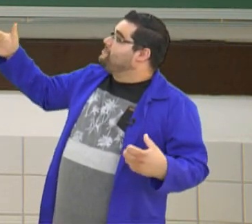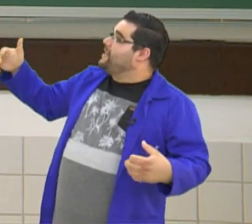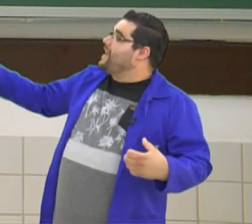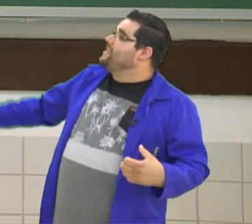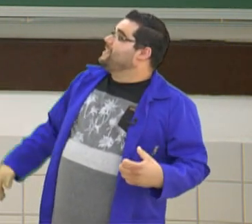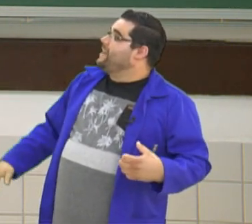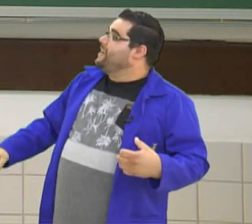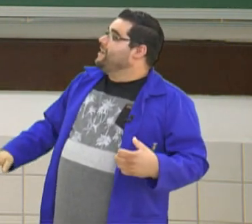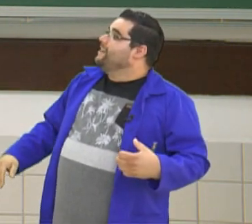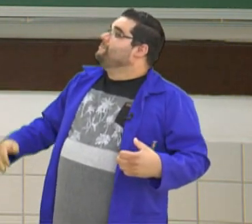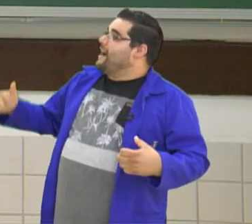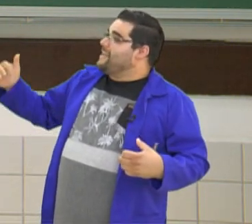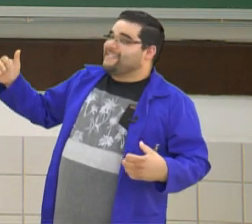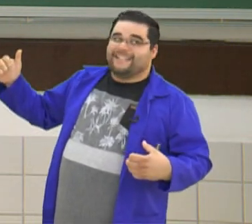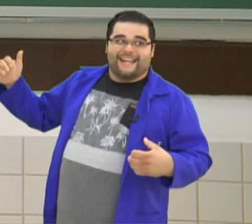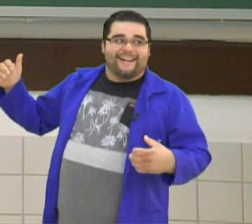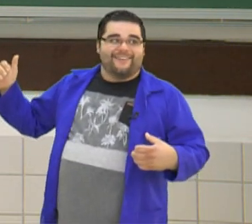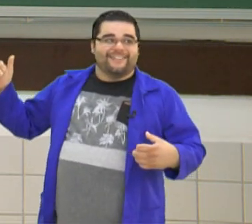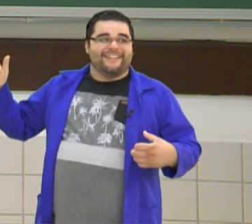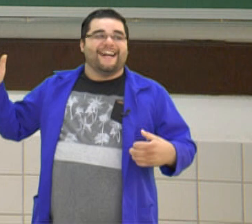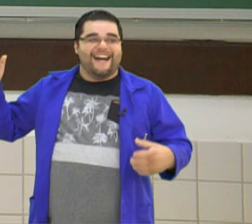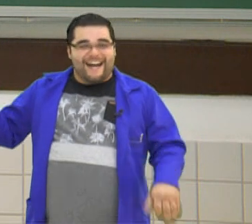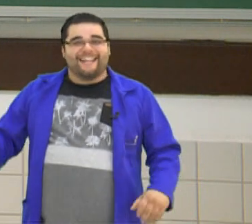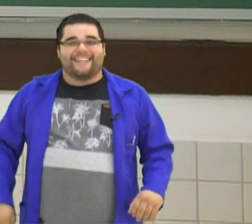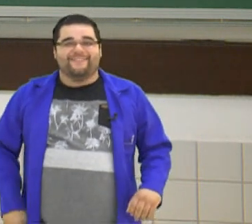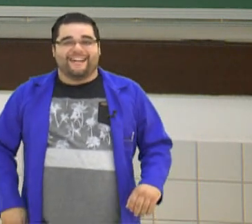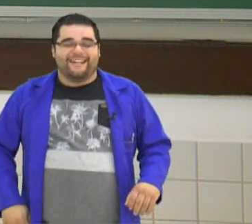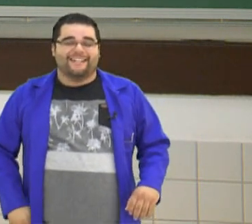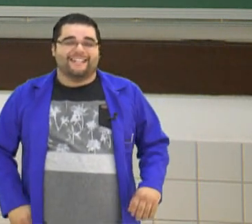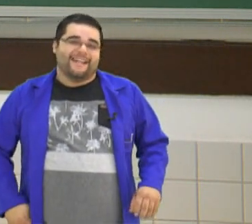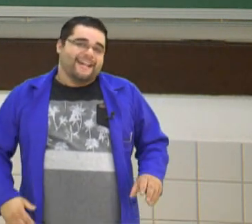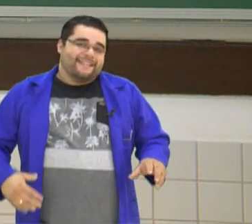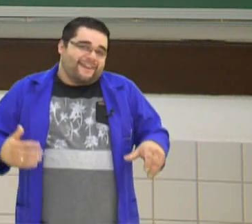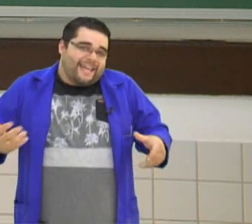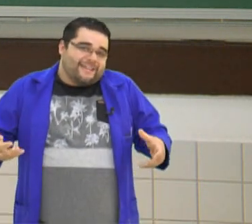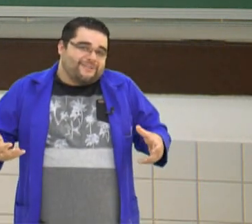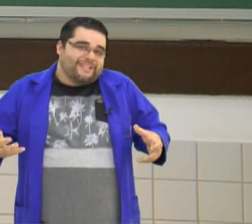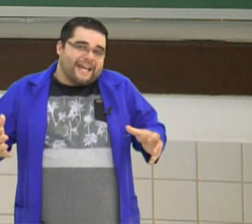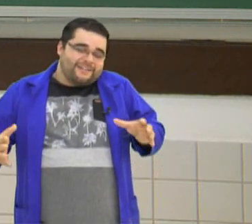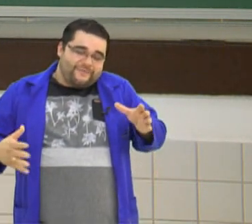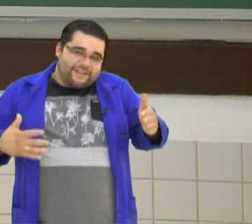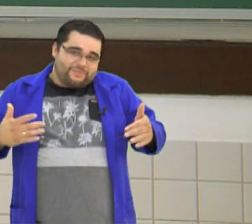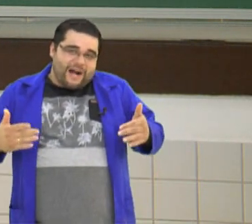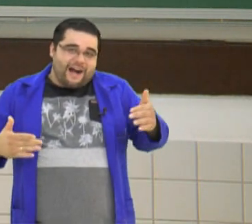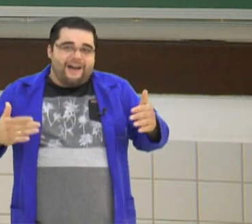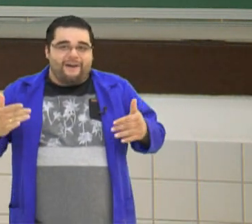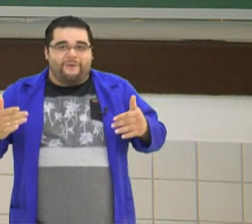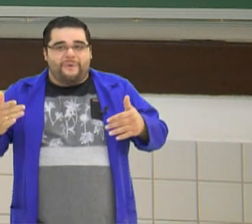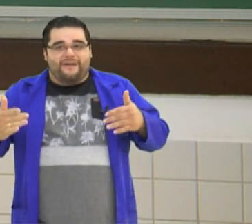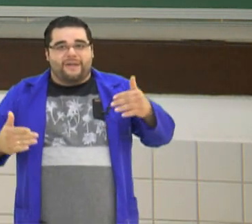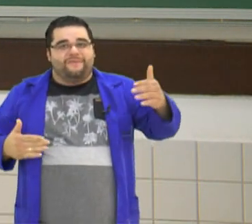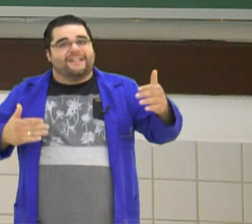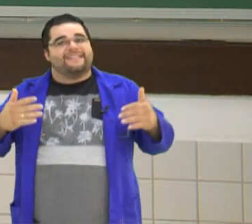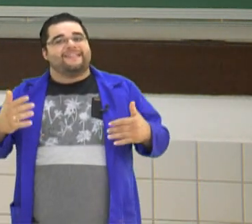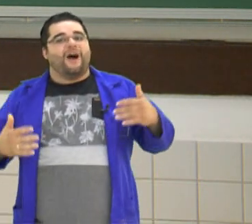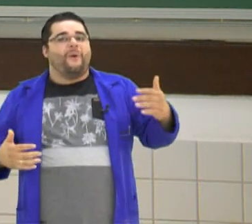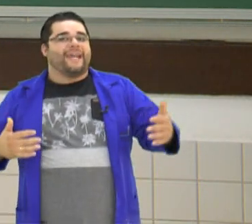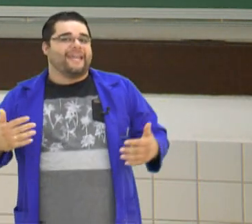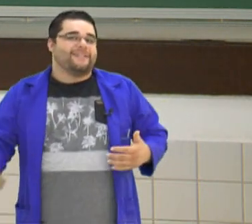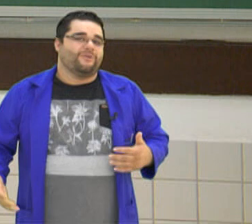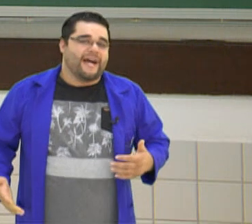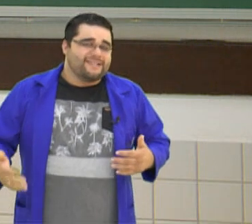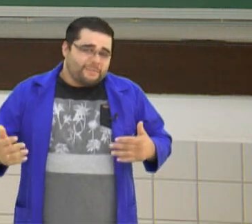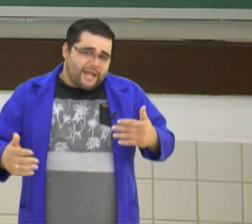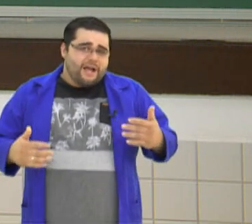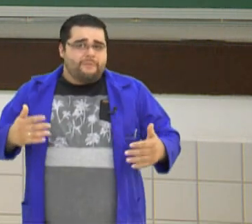Como é que é a experiência, hein? Massa, né, garoto? Ah, que bacana, né? Então é isso, né? A gente faz uma inversão